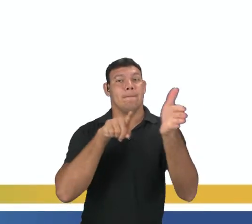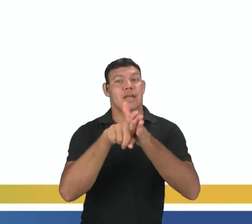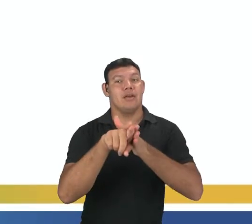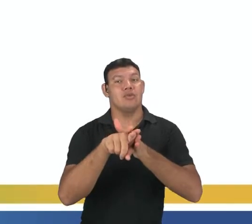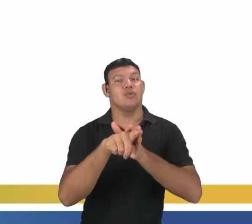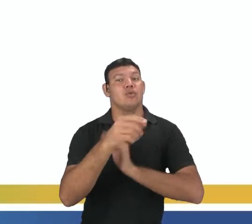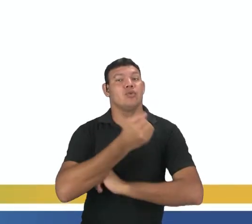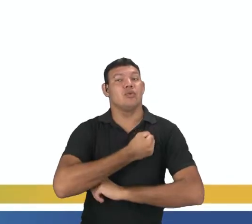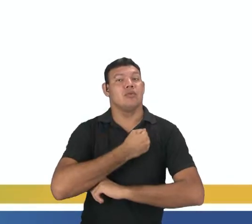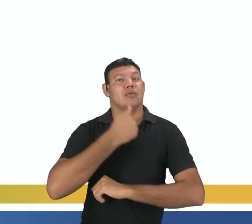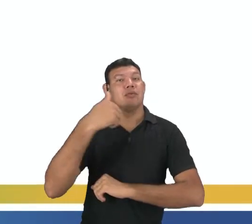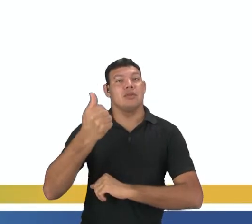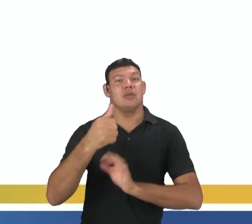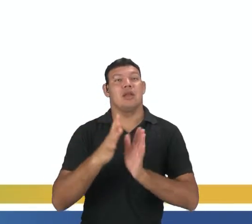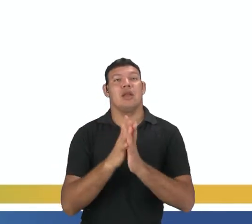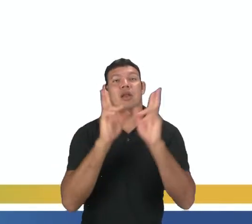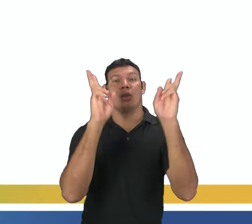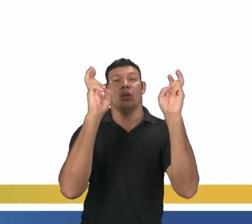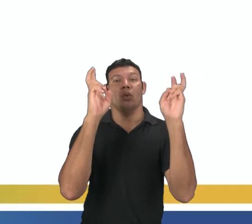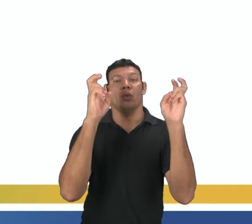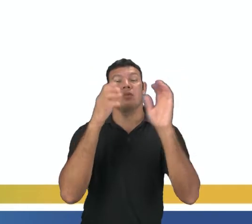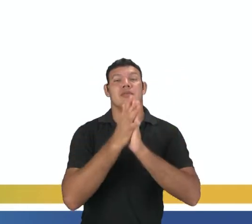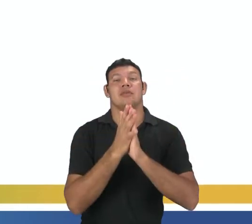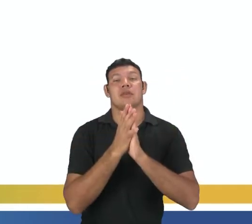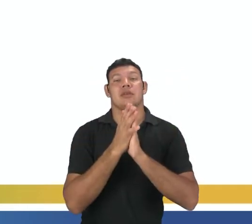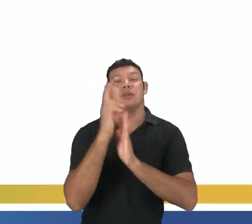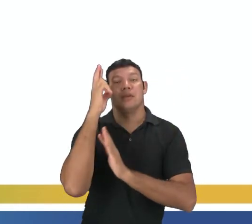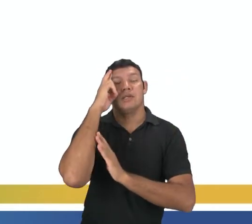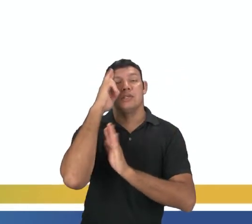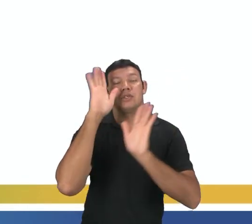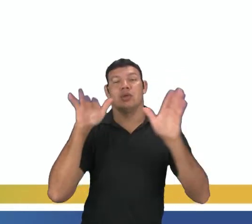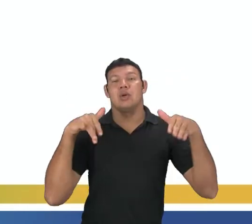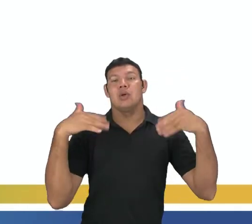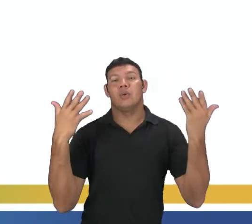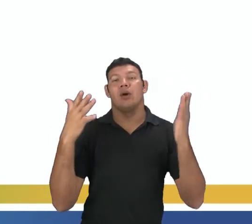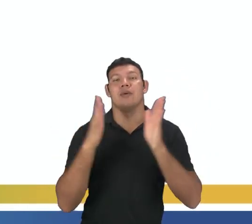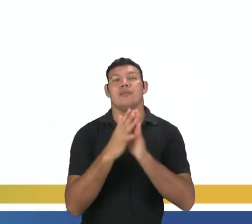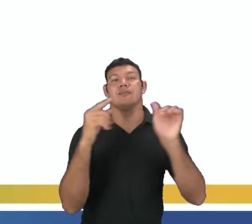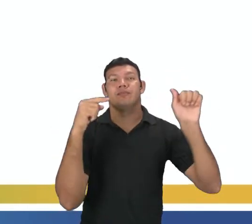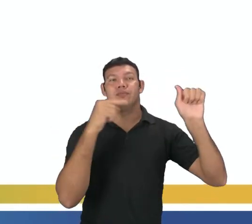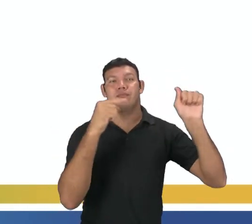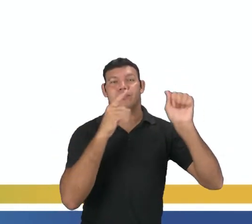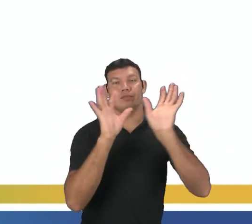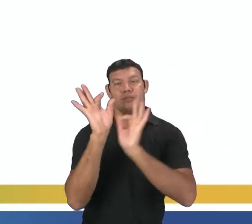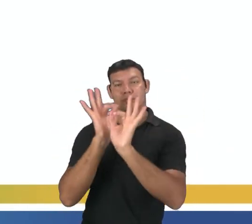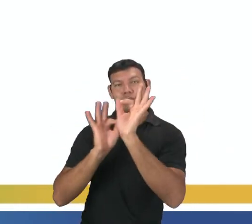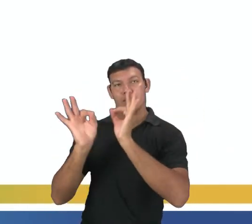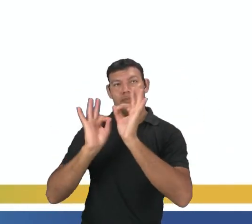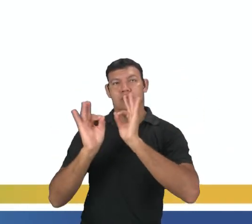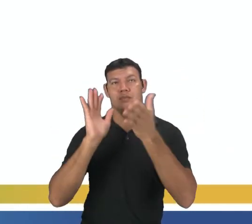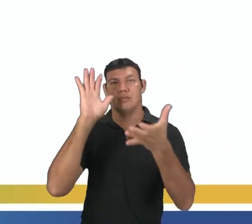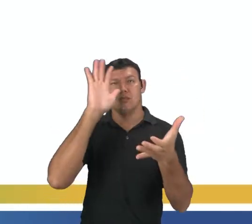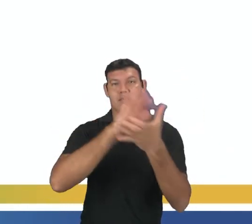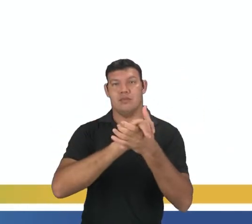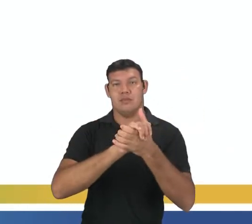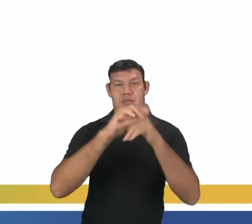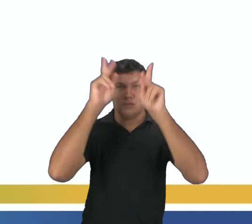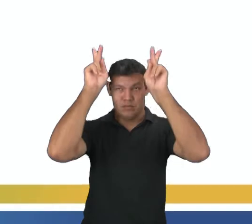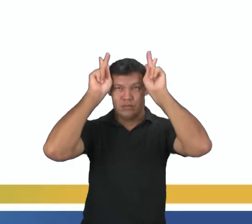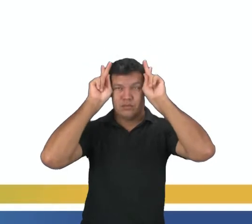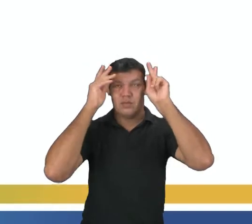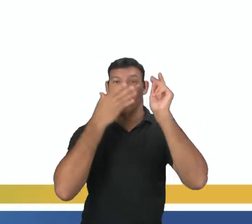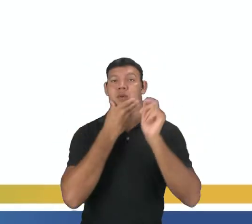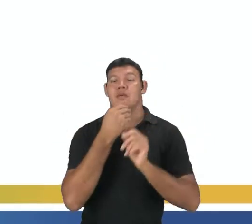é, o assunto dessa história é, letra A, organização do casamento de um